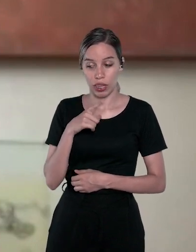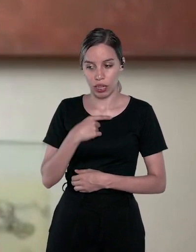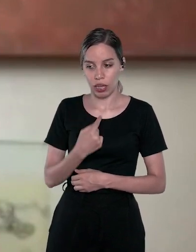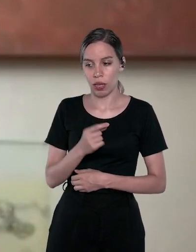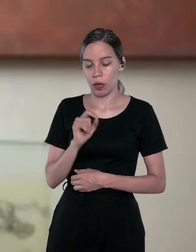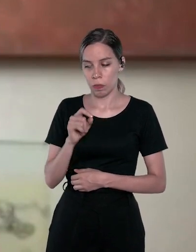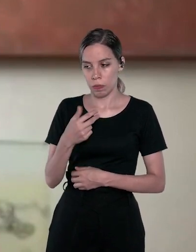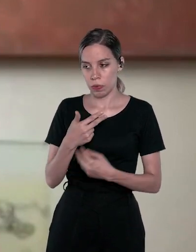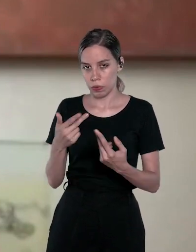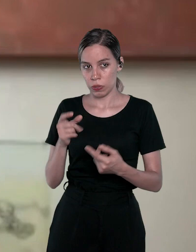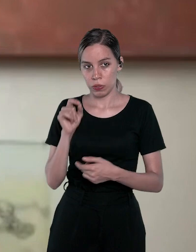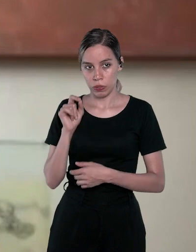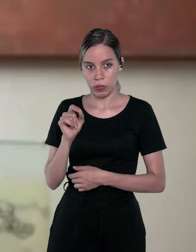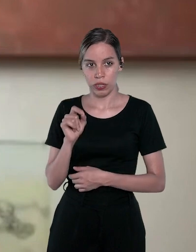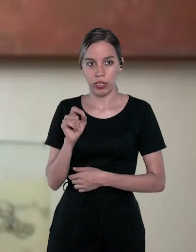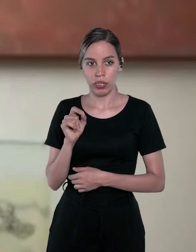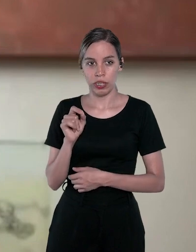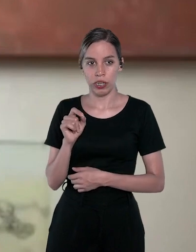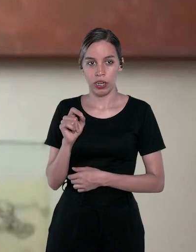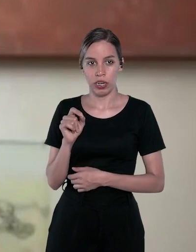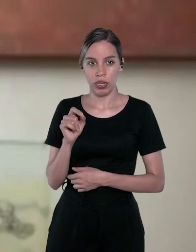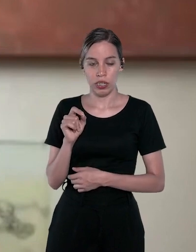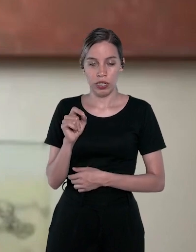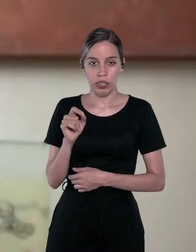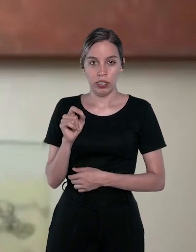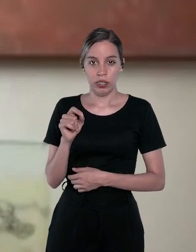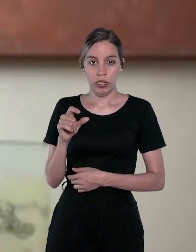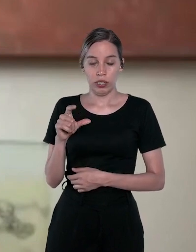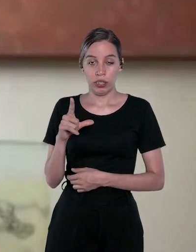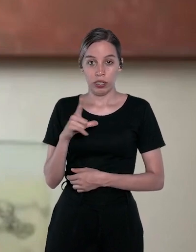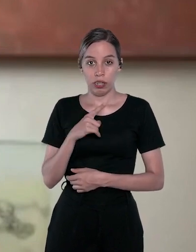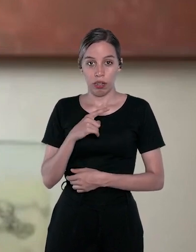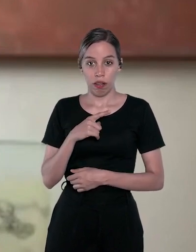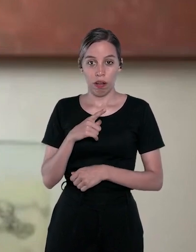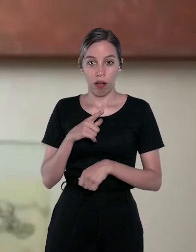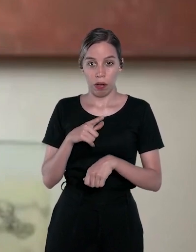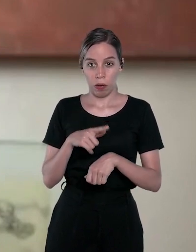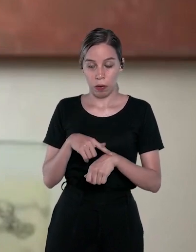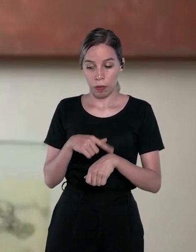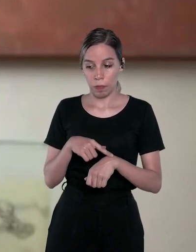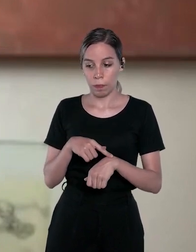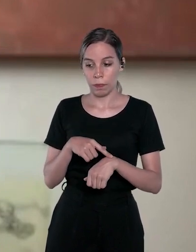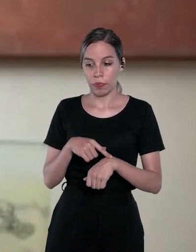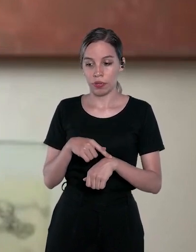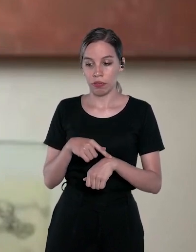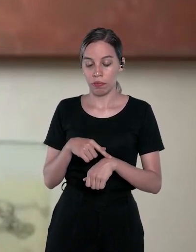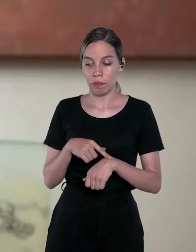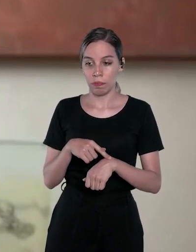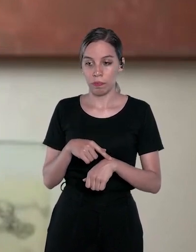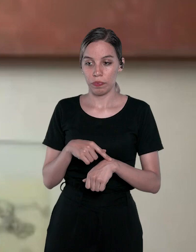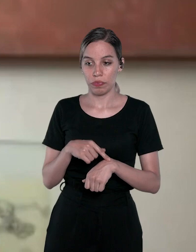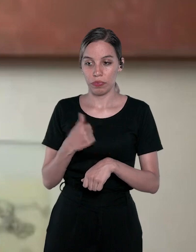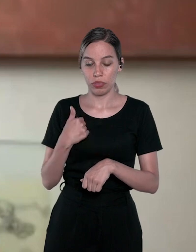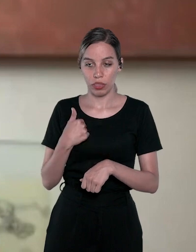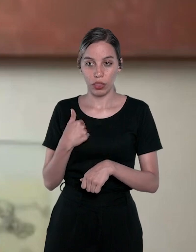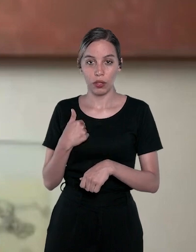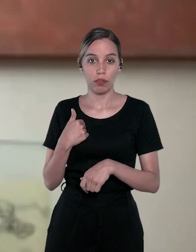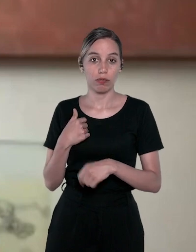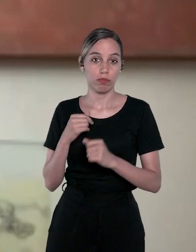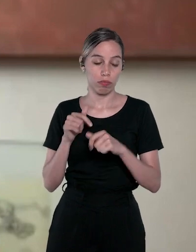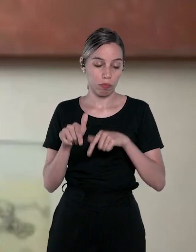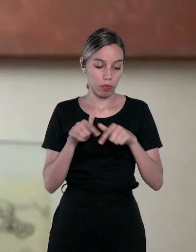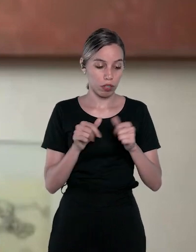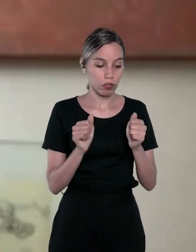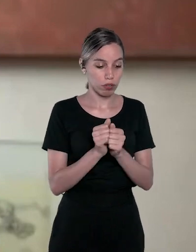interessante com a Adélia Prado, uma ocasião eu estava trabalhando junto com